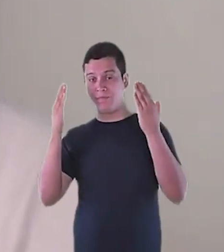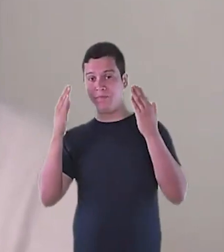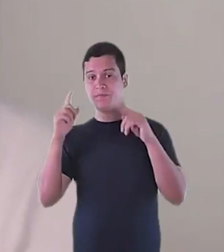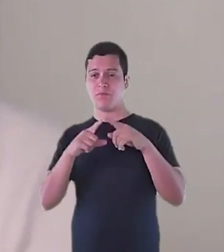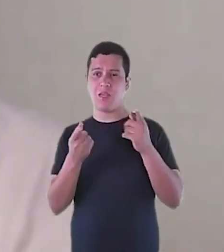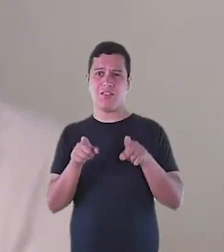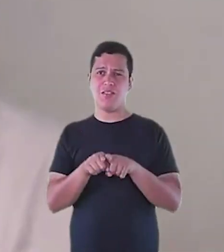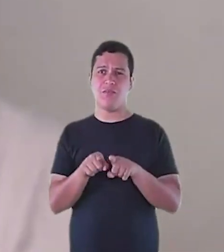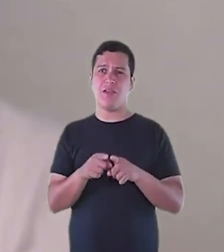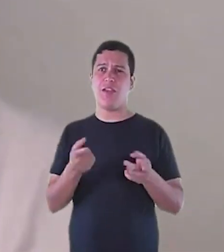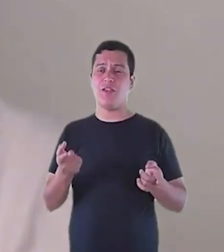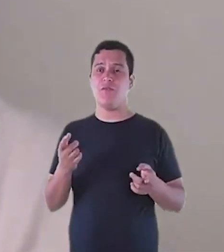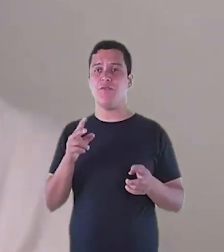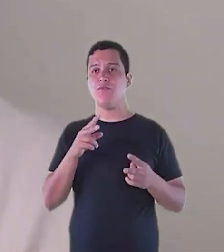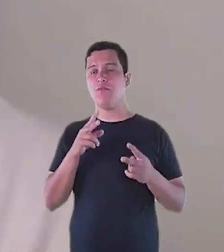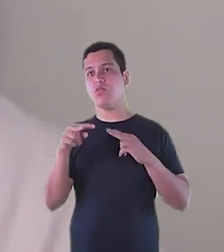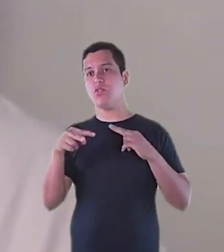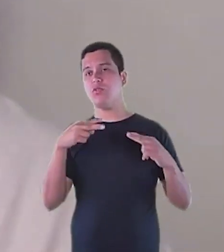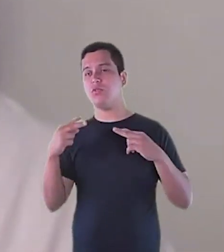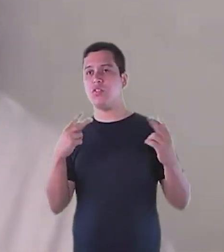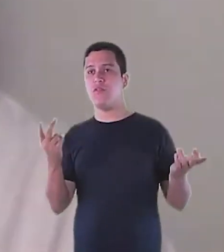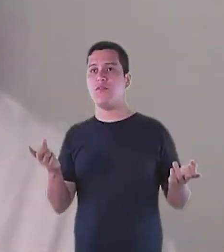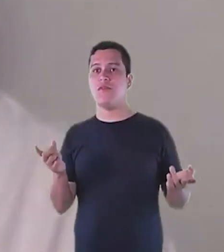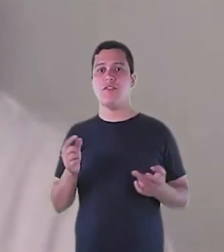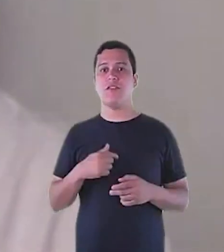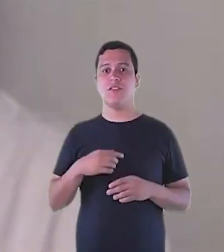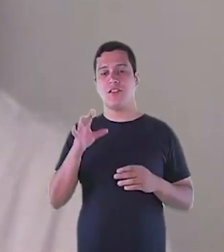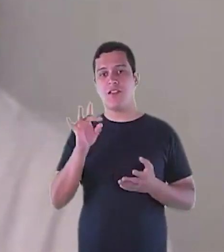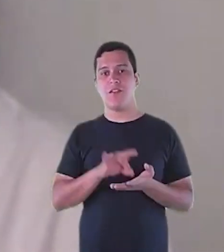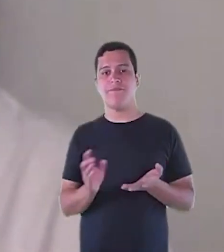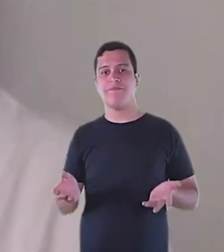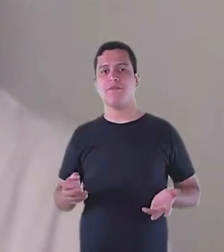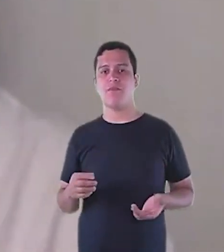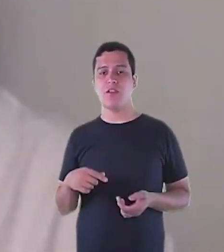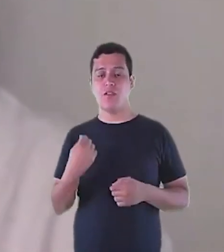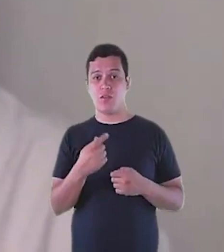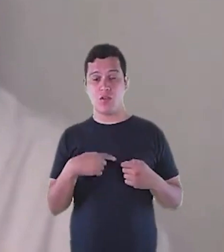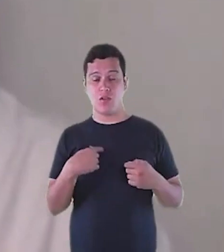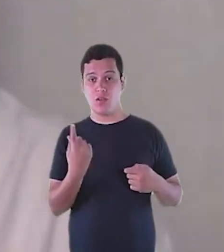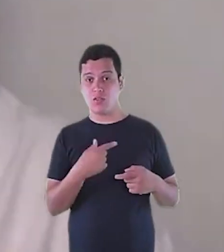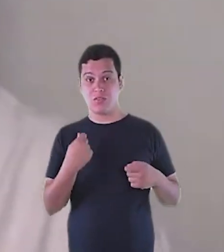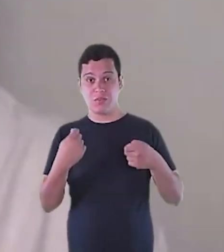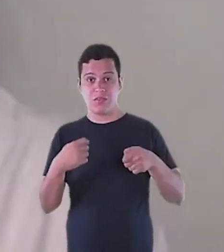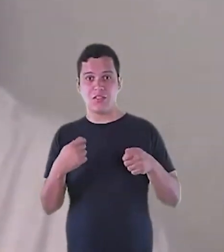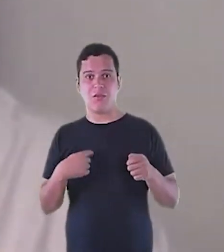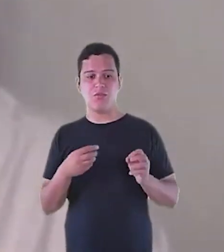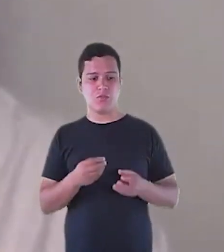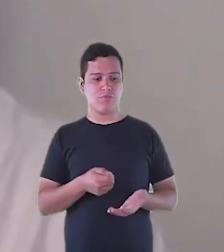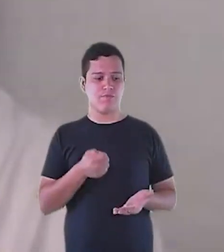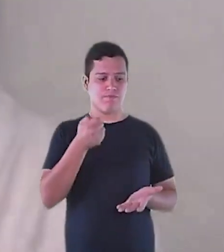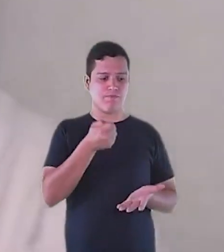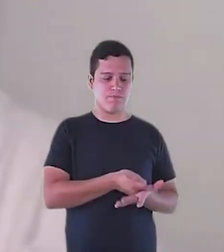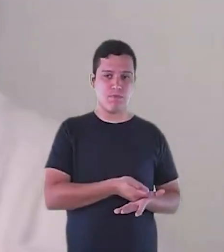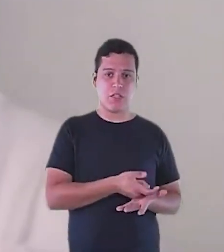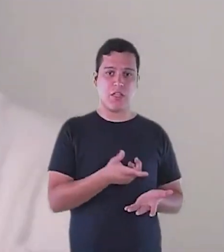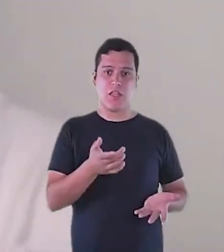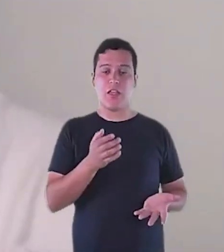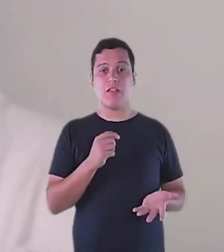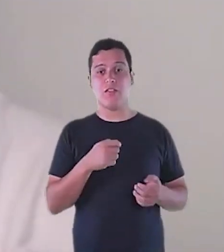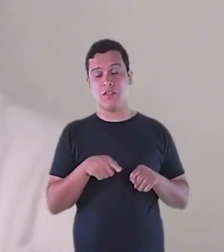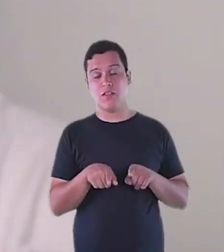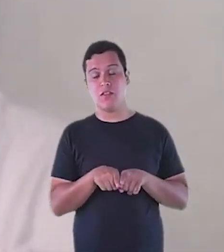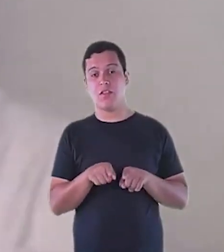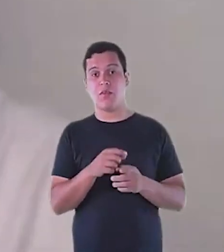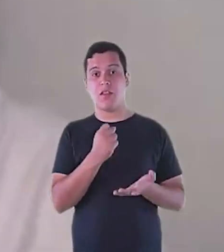frente, assim, a decisão de eleger projetos políticos, candidatos compromissados com essa segunda